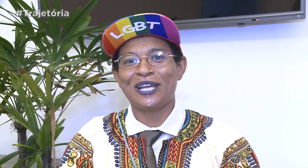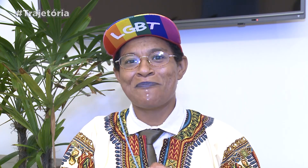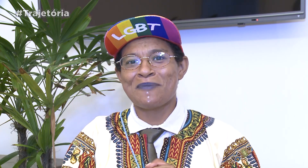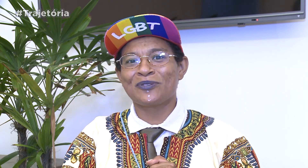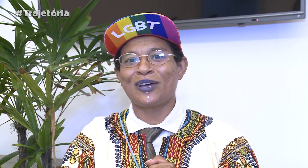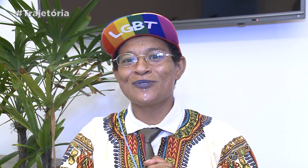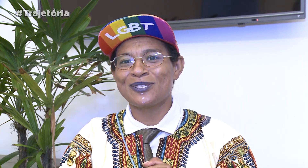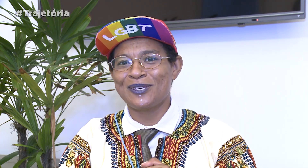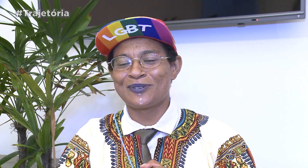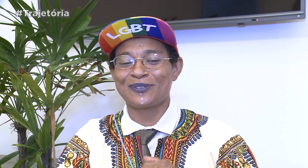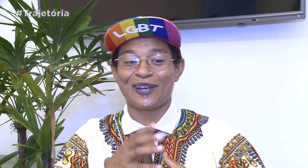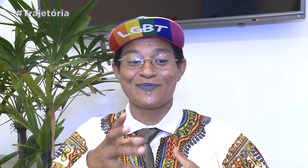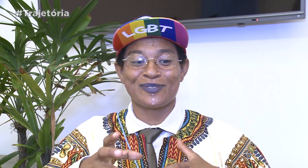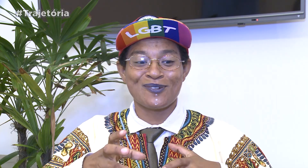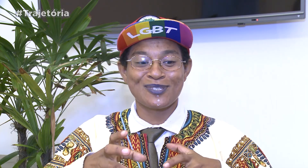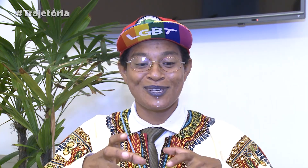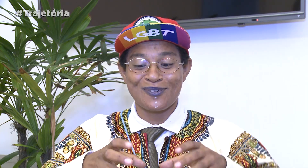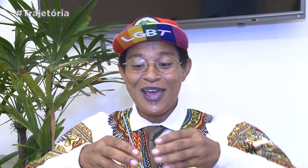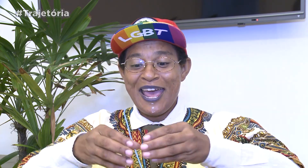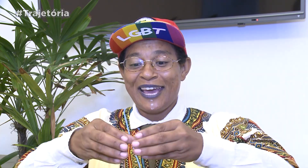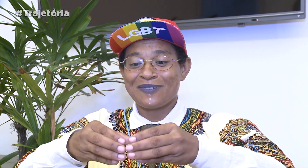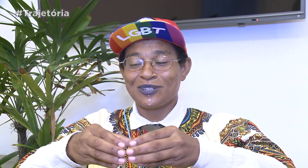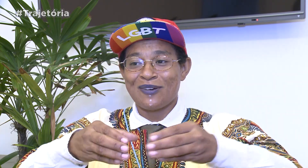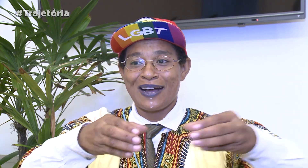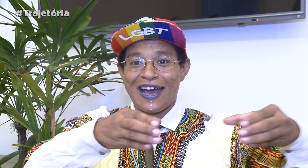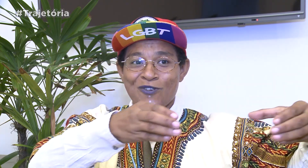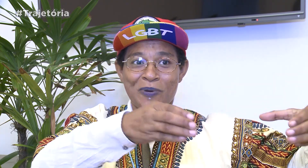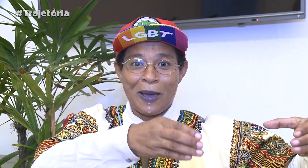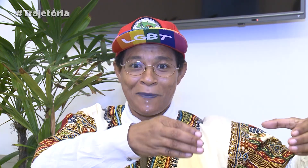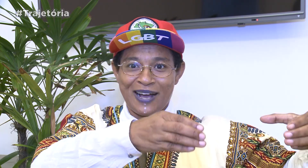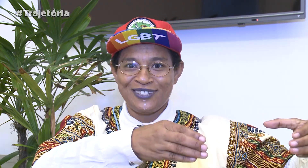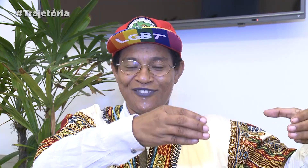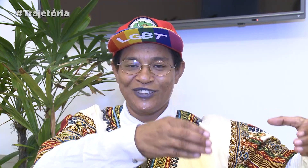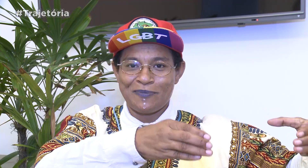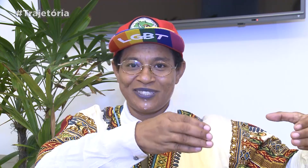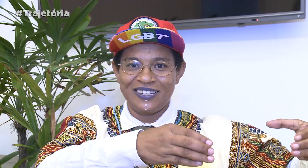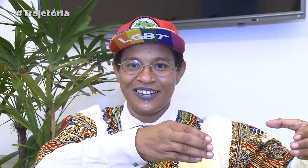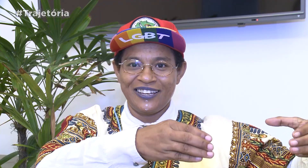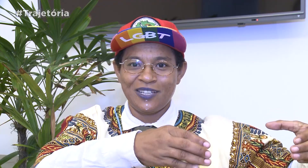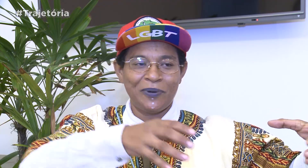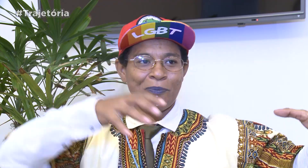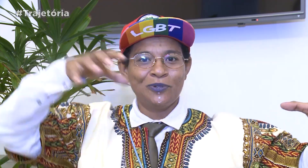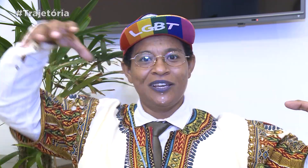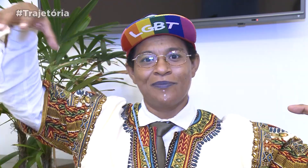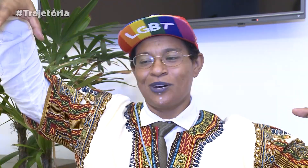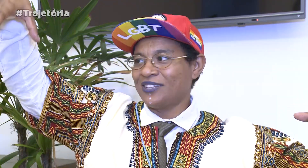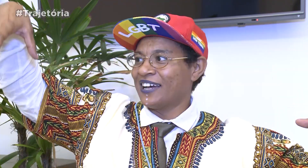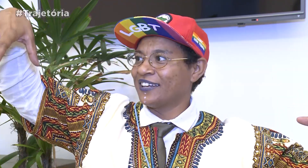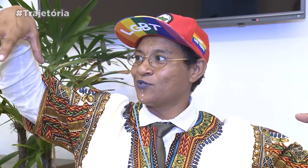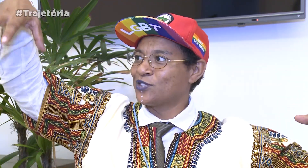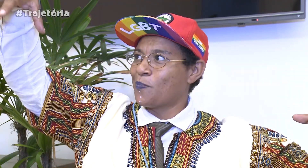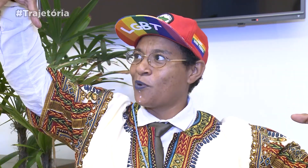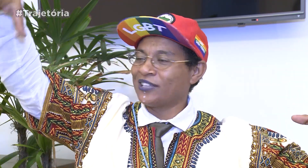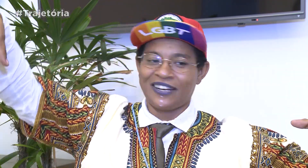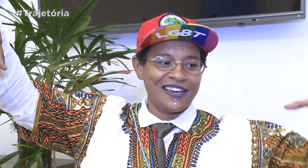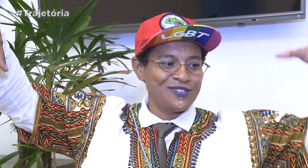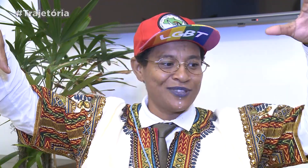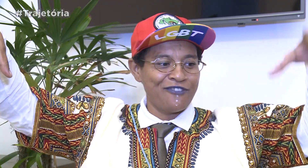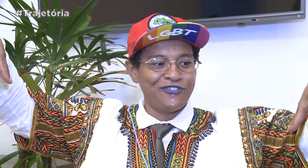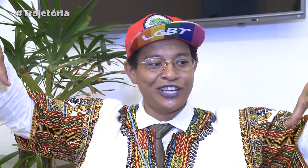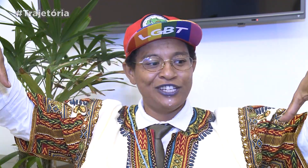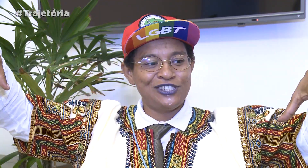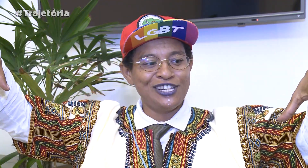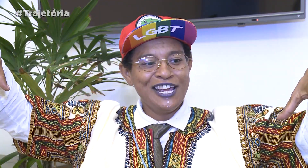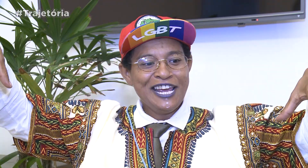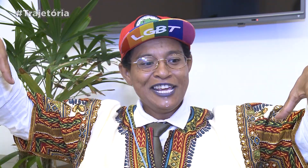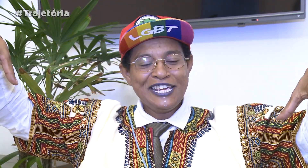vai acordar para montar o circo? Quero montar o circo. Era botar uma garupa na parte da frente da bicicleta para ele poder botar, né? Um isopor atrás e um